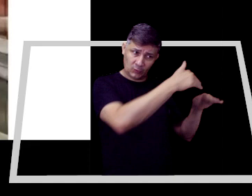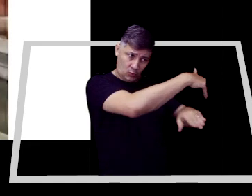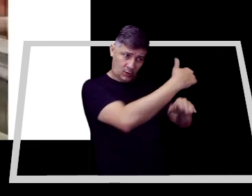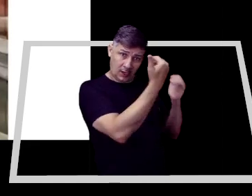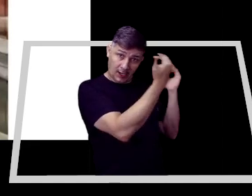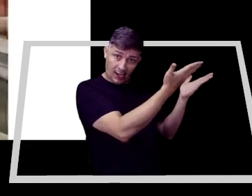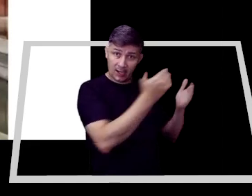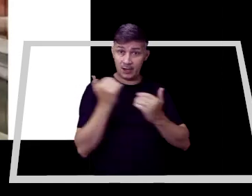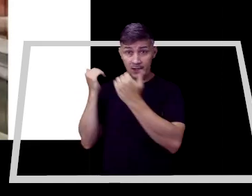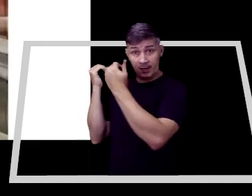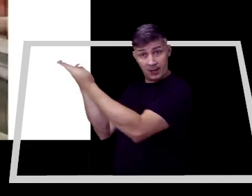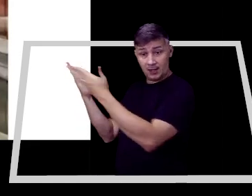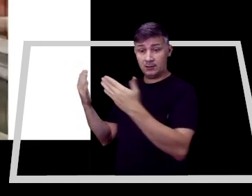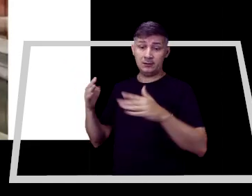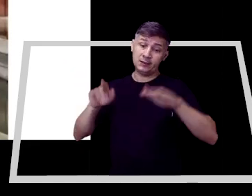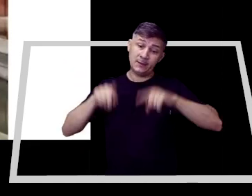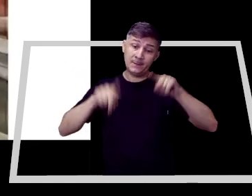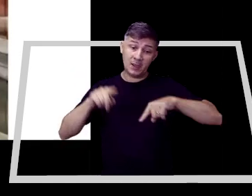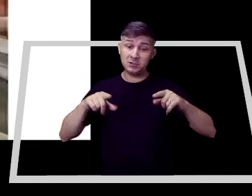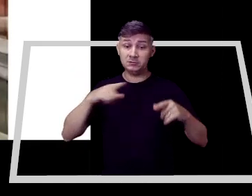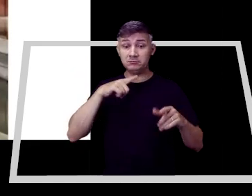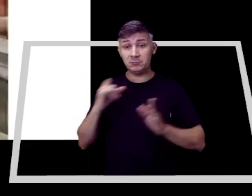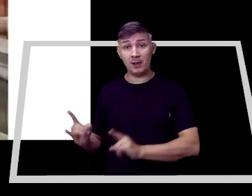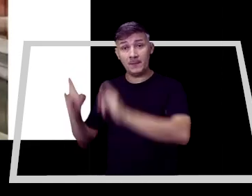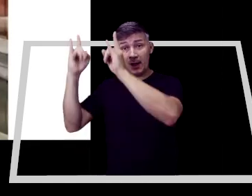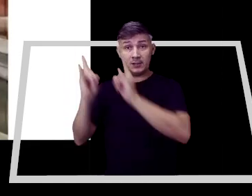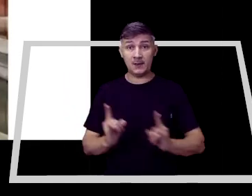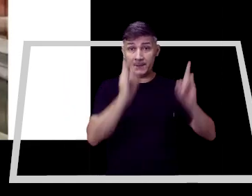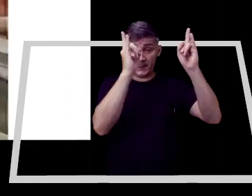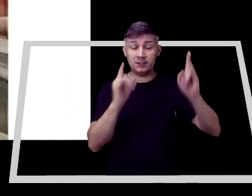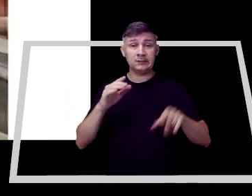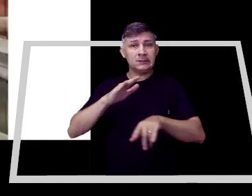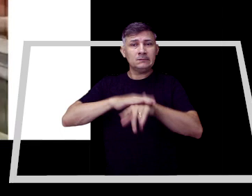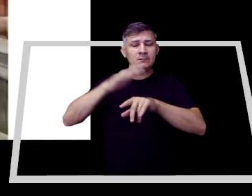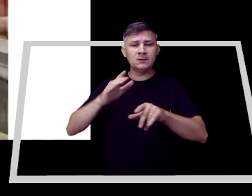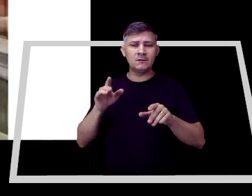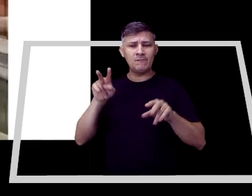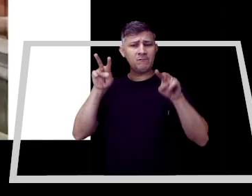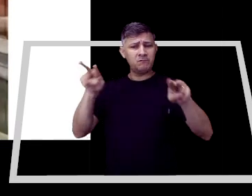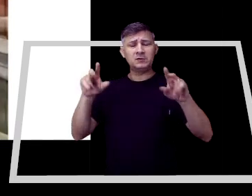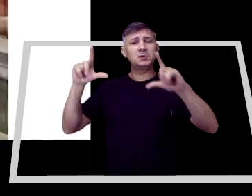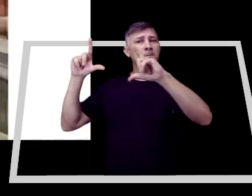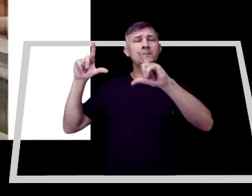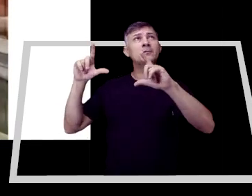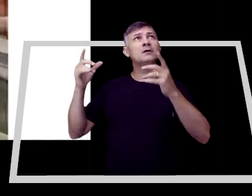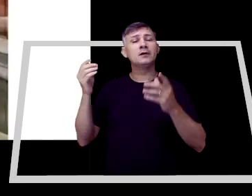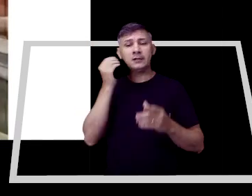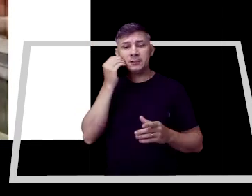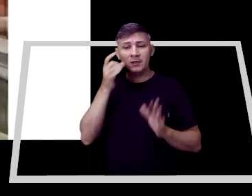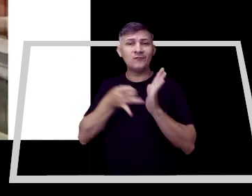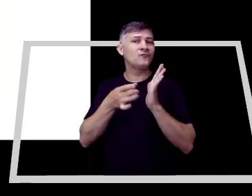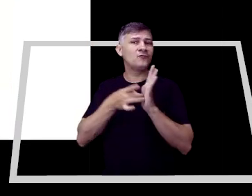apartamentos se olham de maneira mais controlada, né, com essas vistas menos